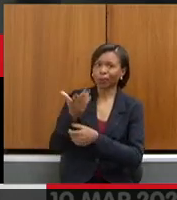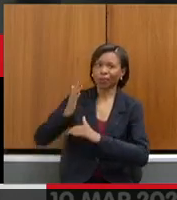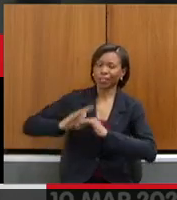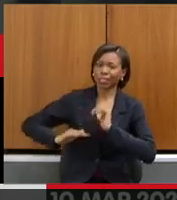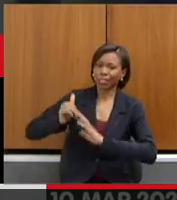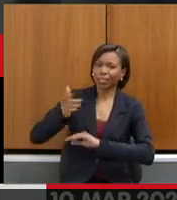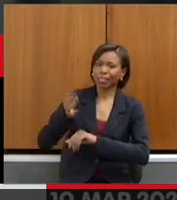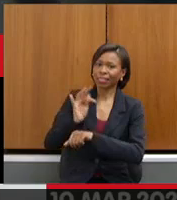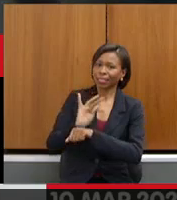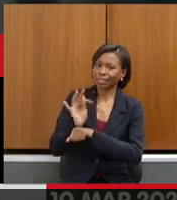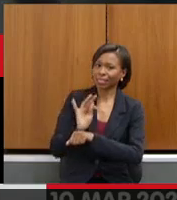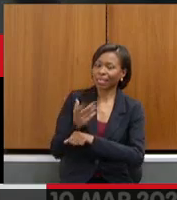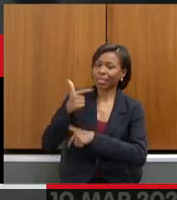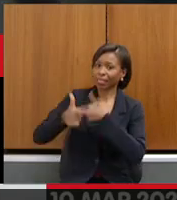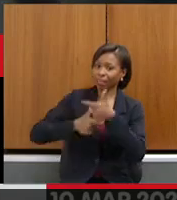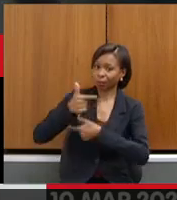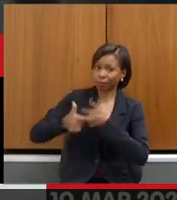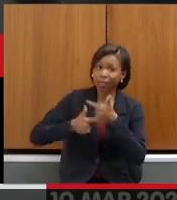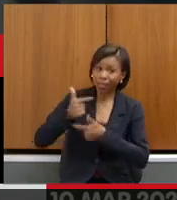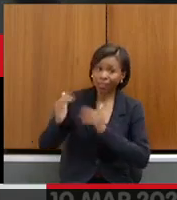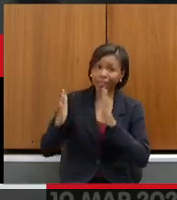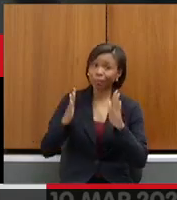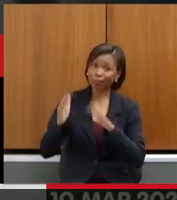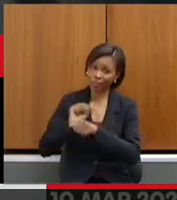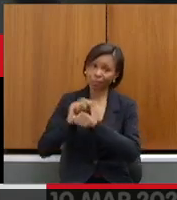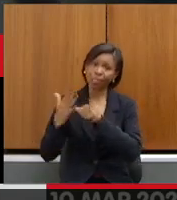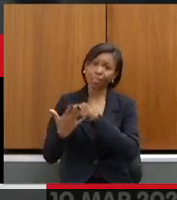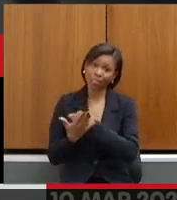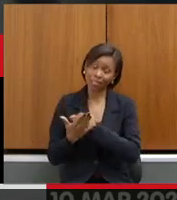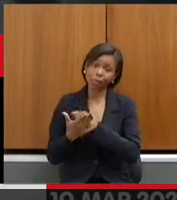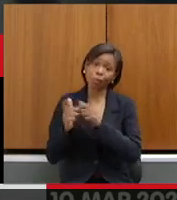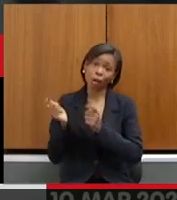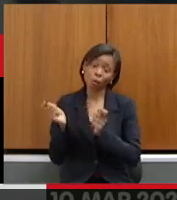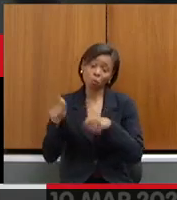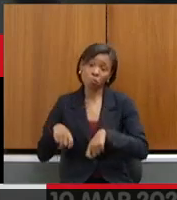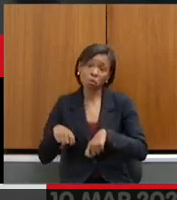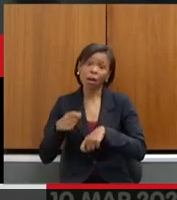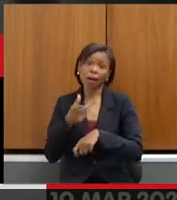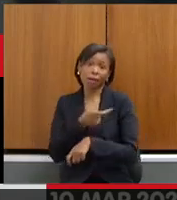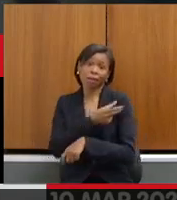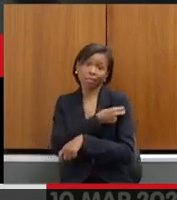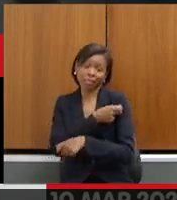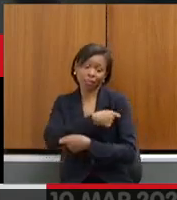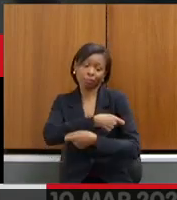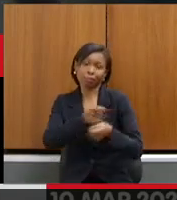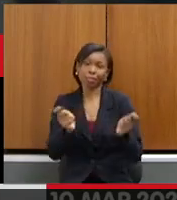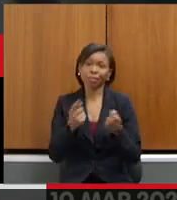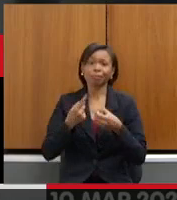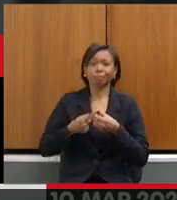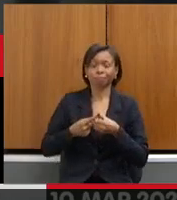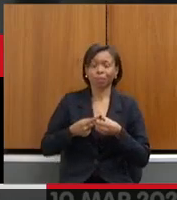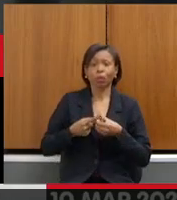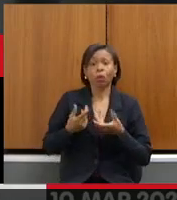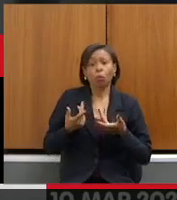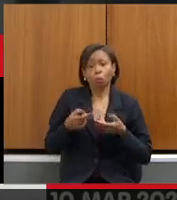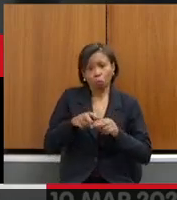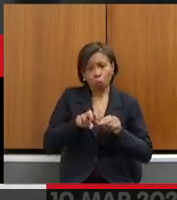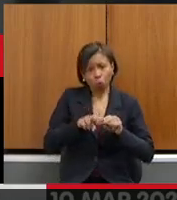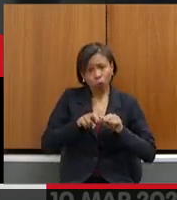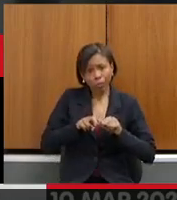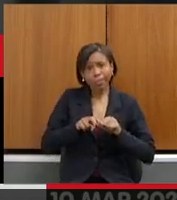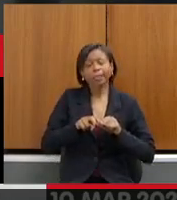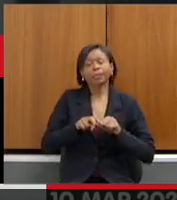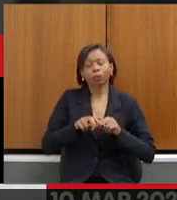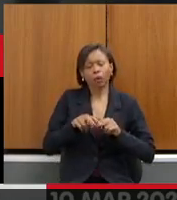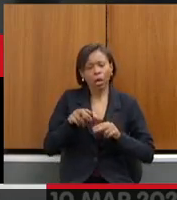epidemia para que essas vacinas chega então por isso que o programa nacional de imunização entende que é sim